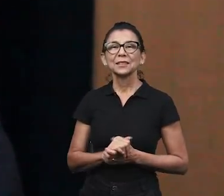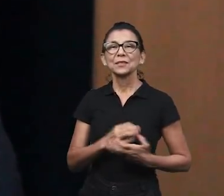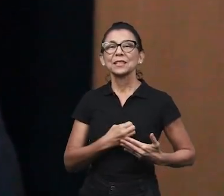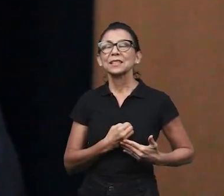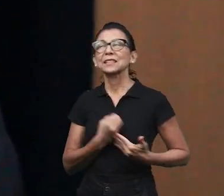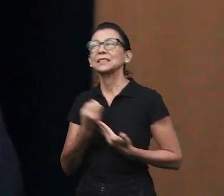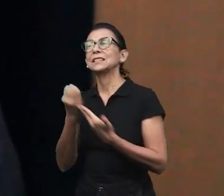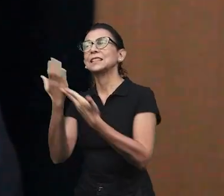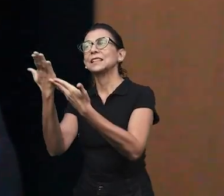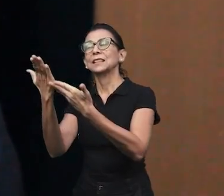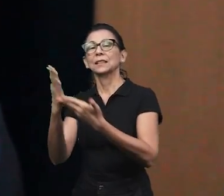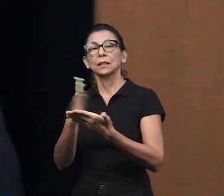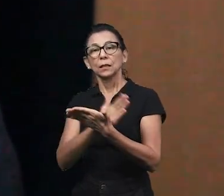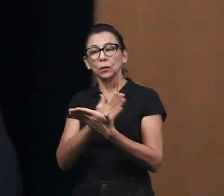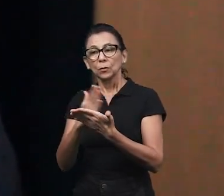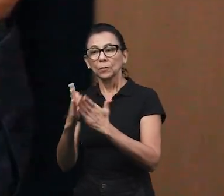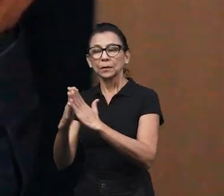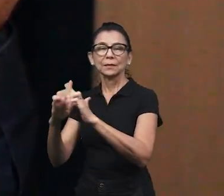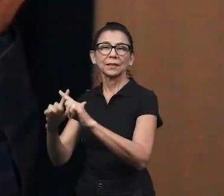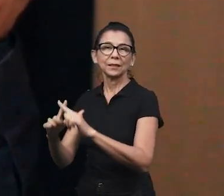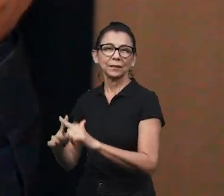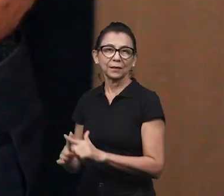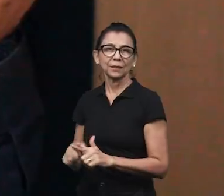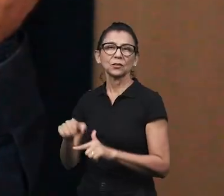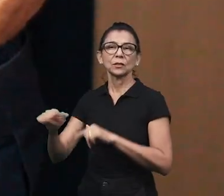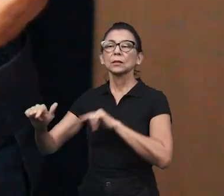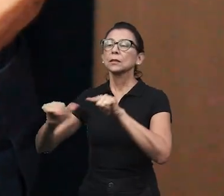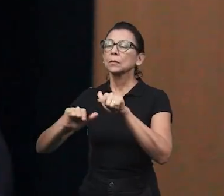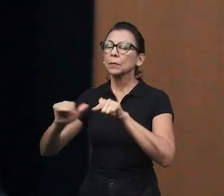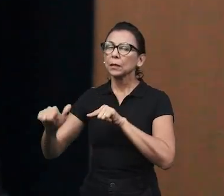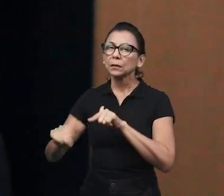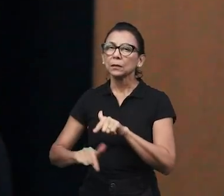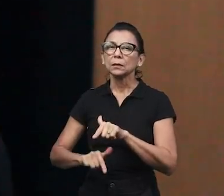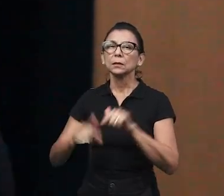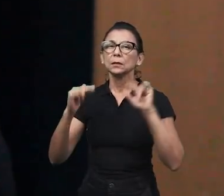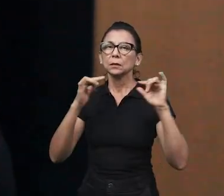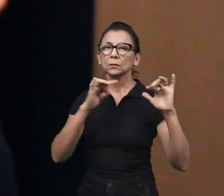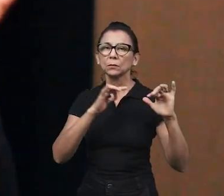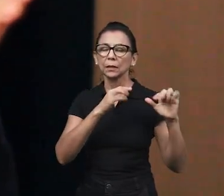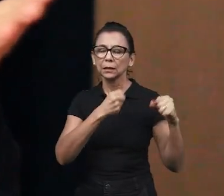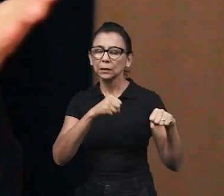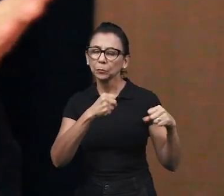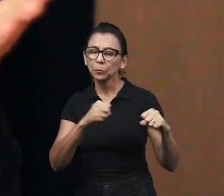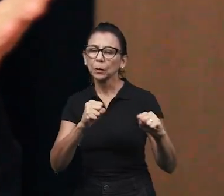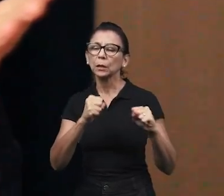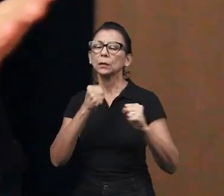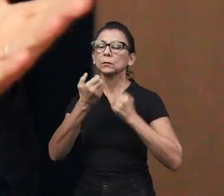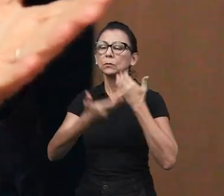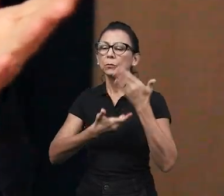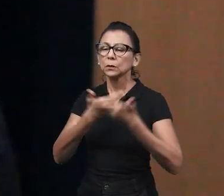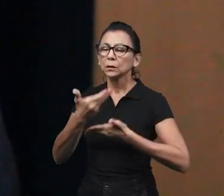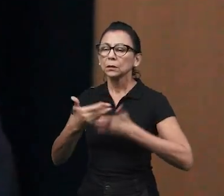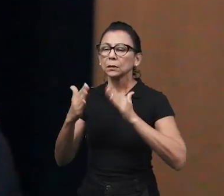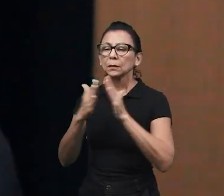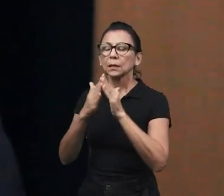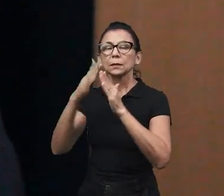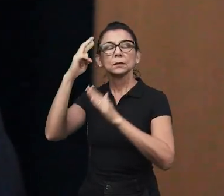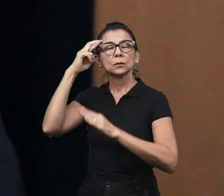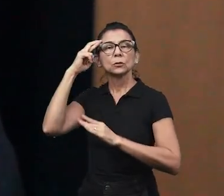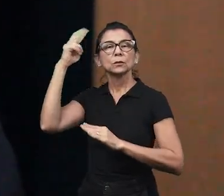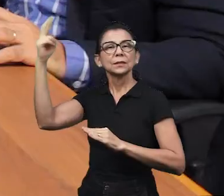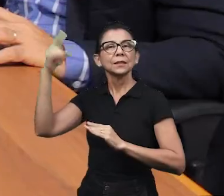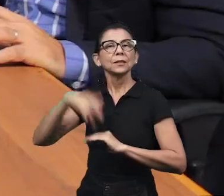sendo voluntário ao Senhor, a tudo aquilo que você, né, pode fazer ali com muita alegria, servindo ao